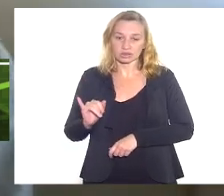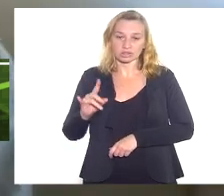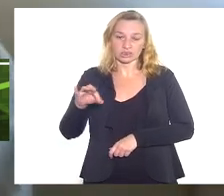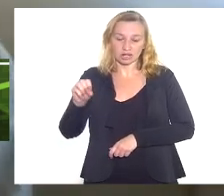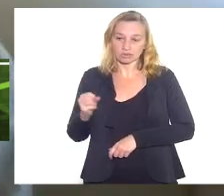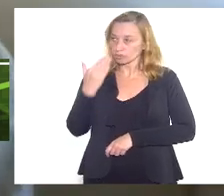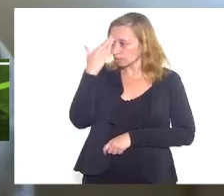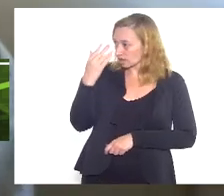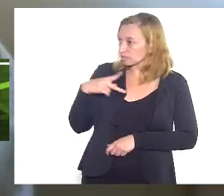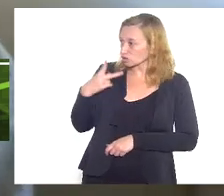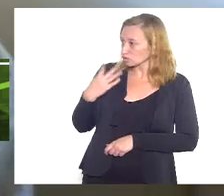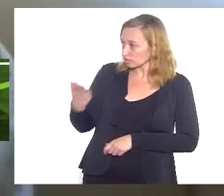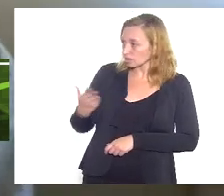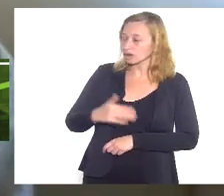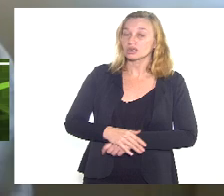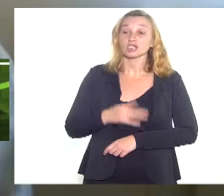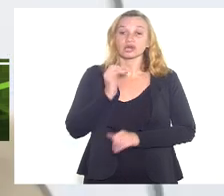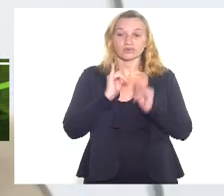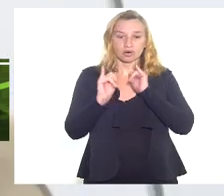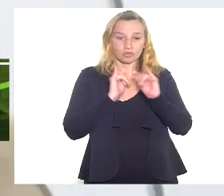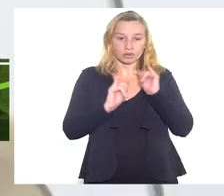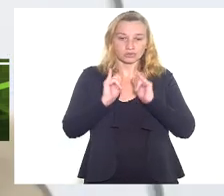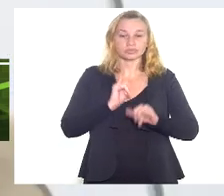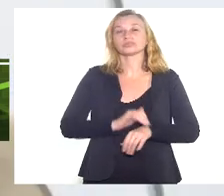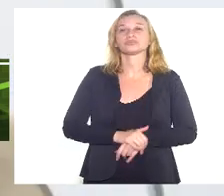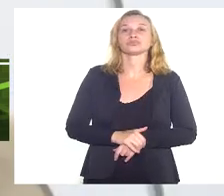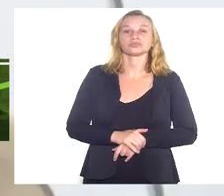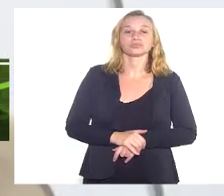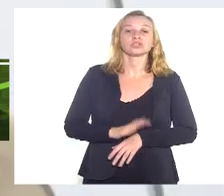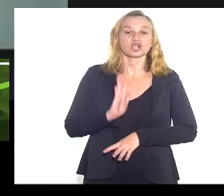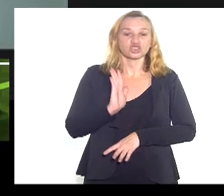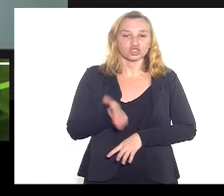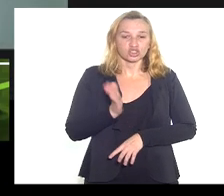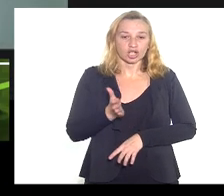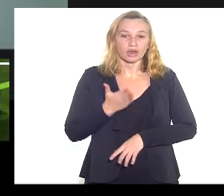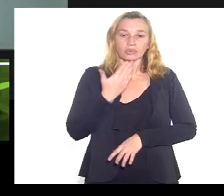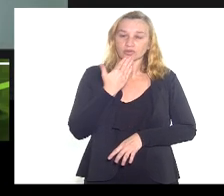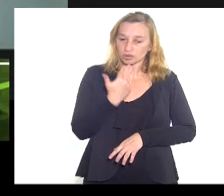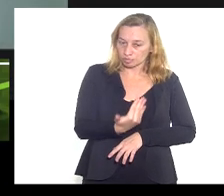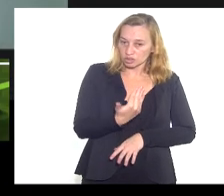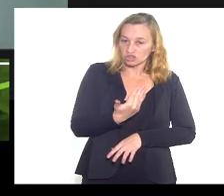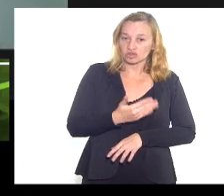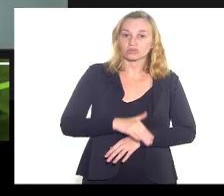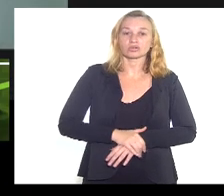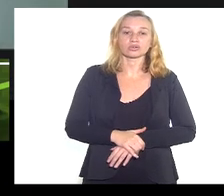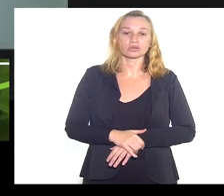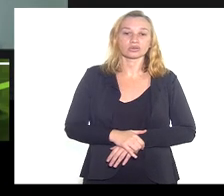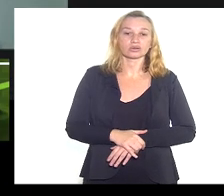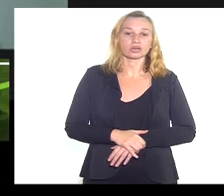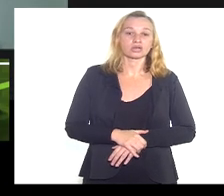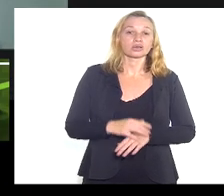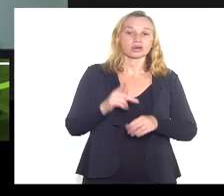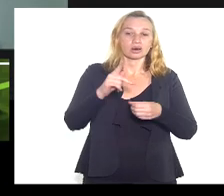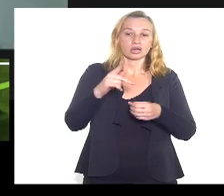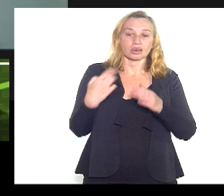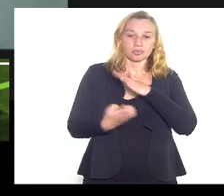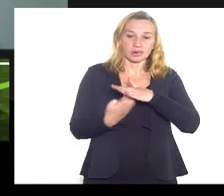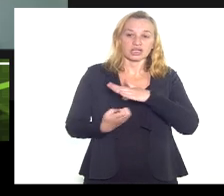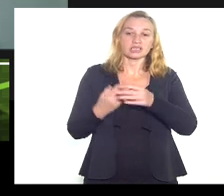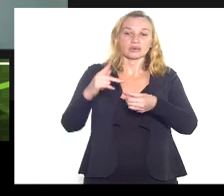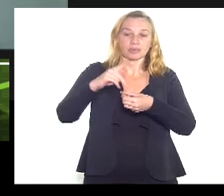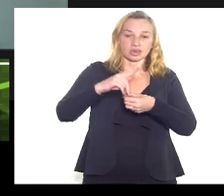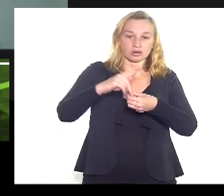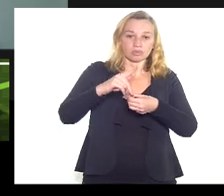questão. Só informando que já oficiei a Petrobras